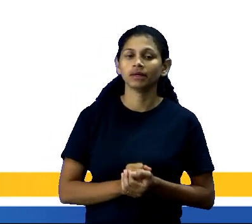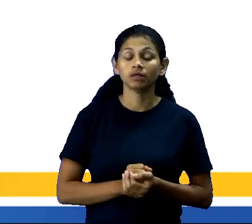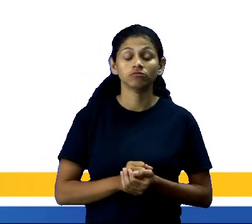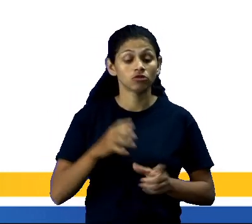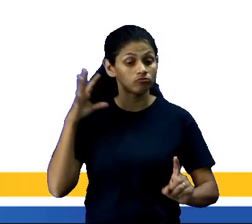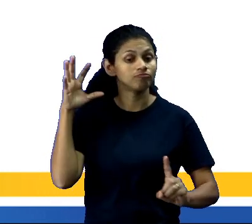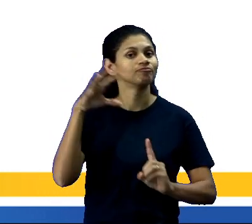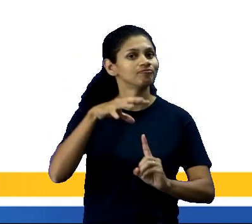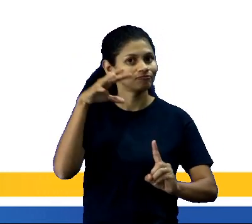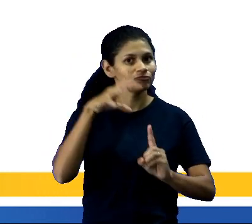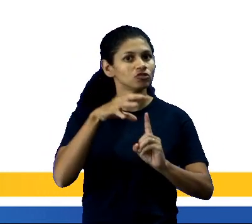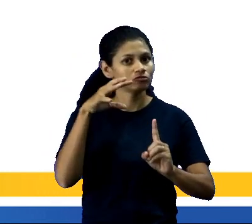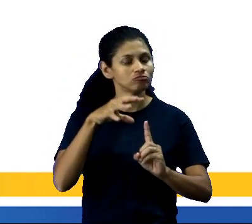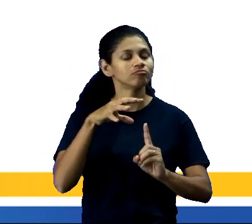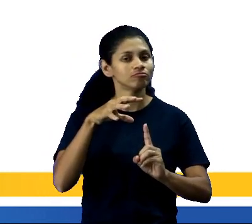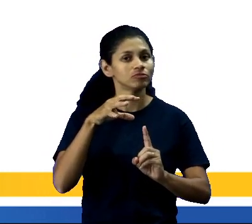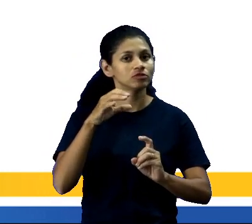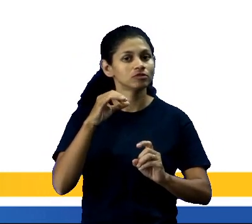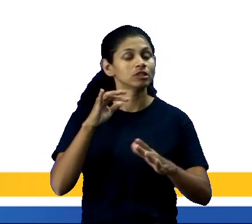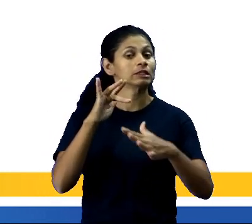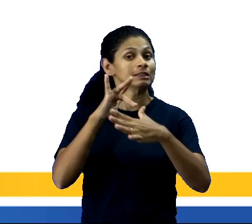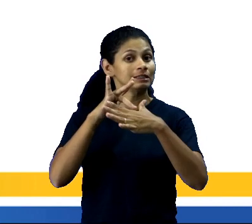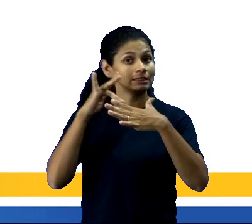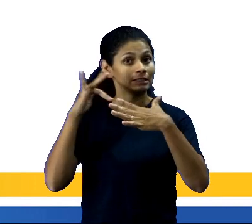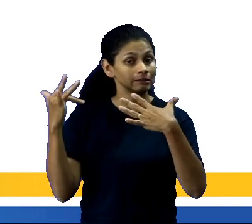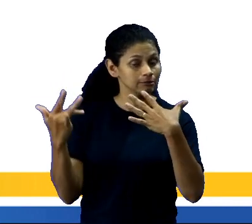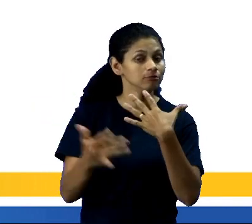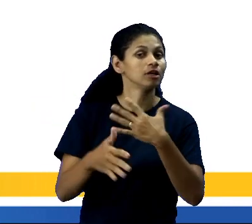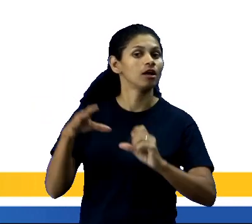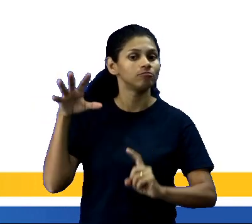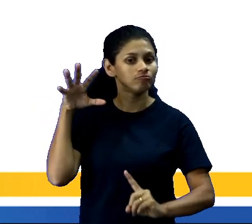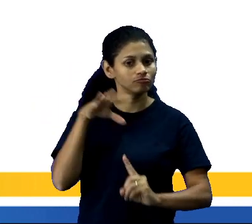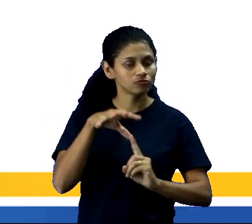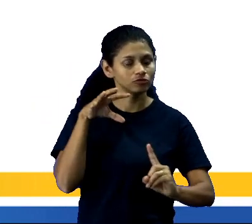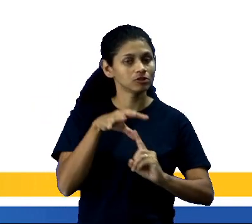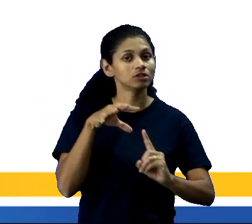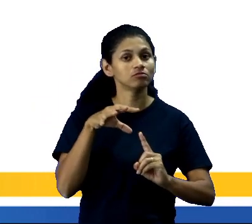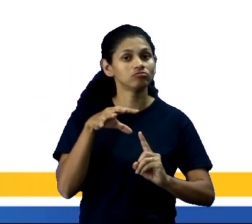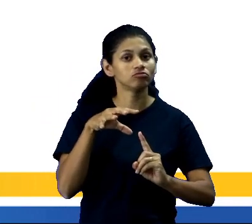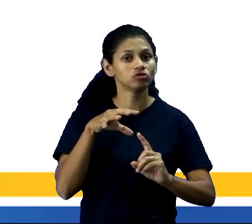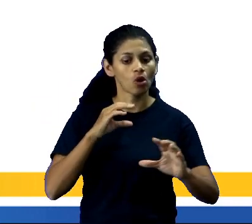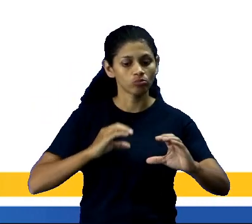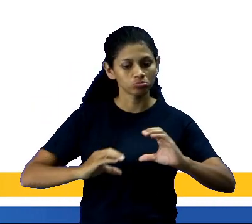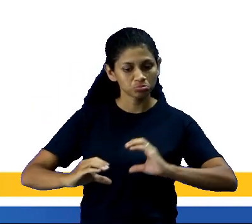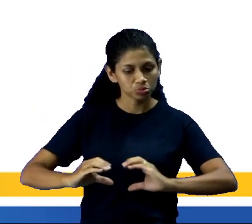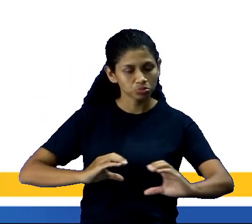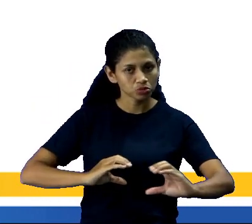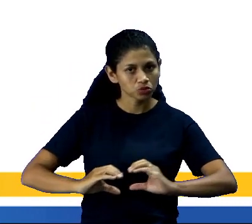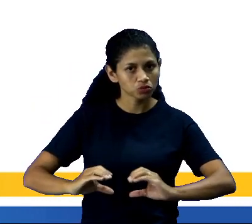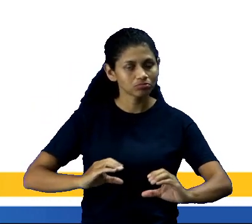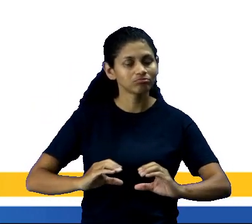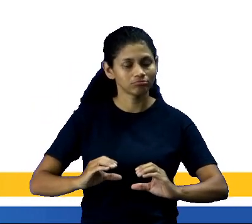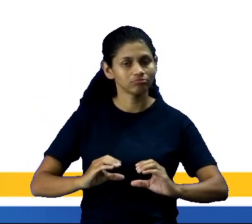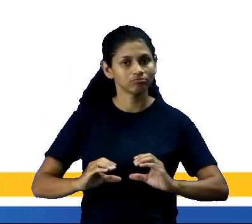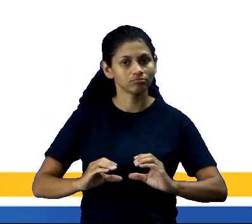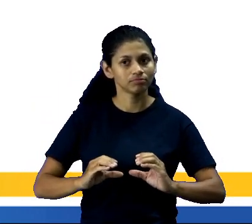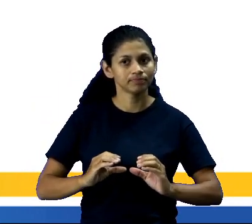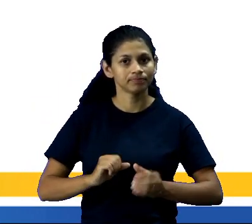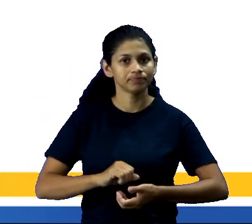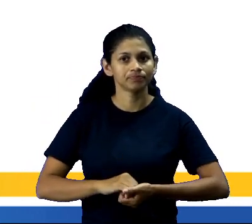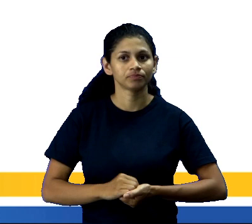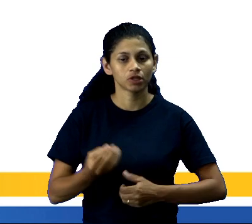a questão das redes sociais, dos comentários sobre uma leitura, sobre um livro, não é? Dentro